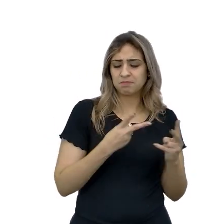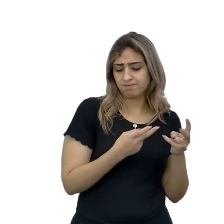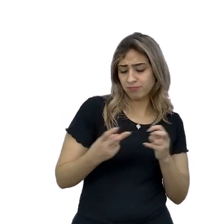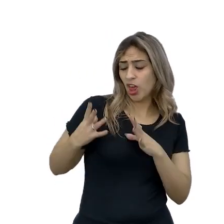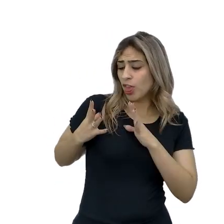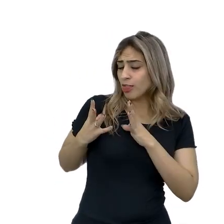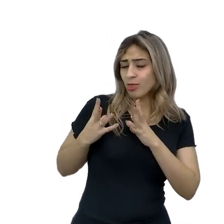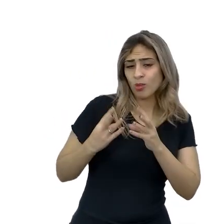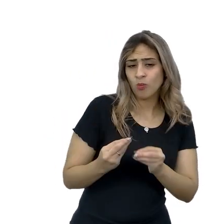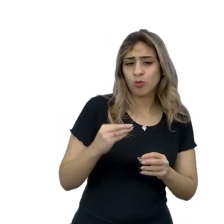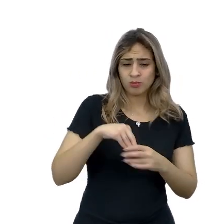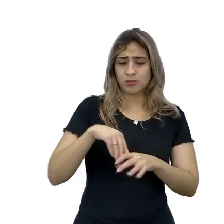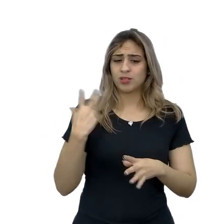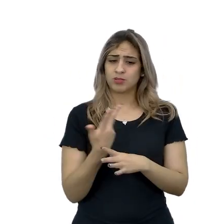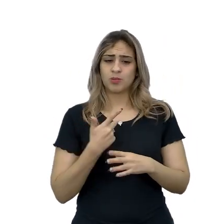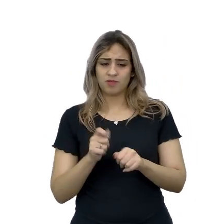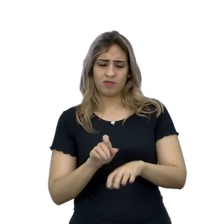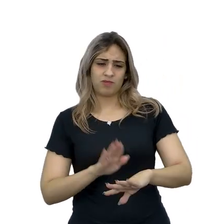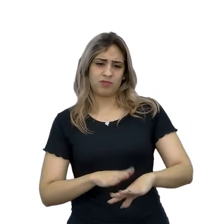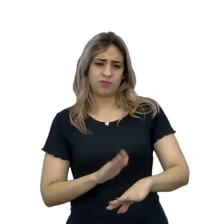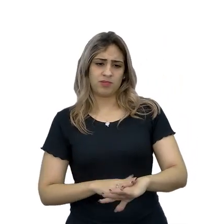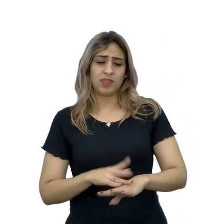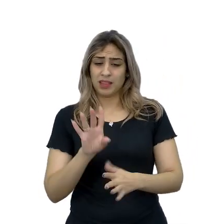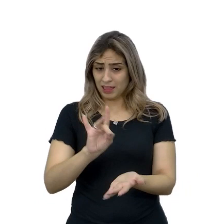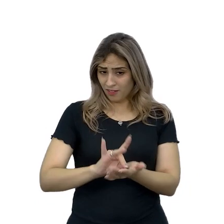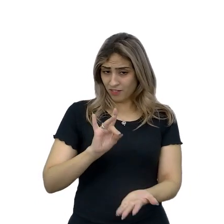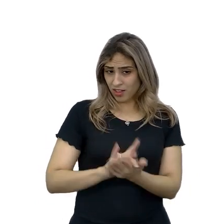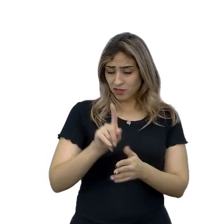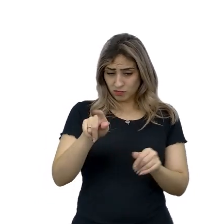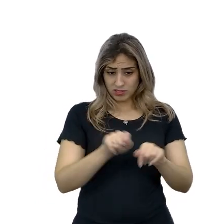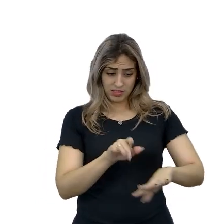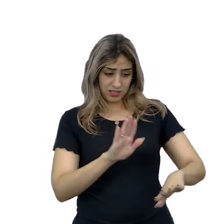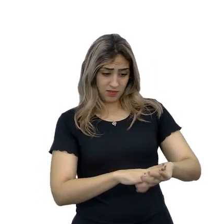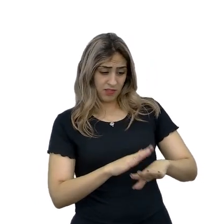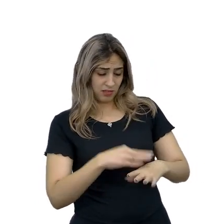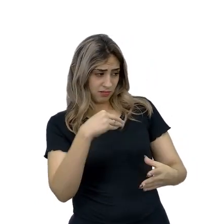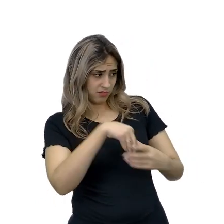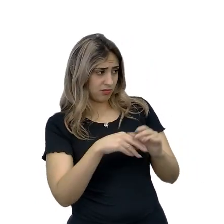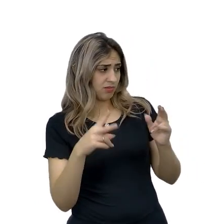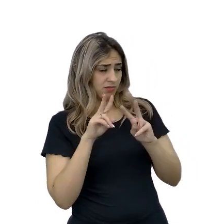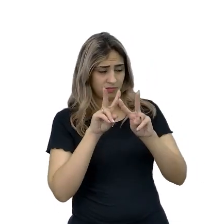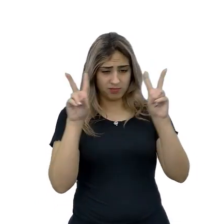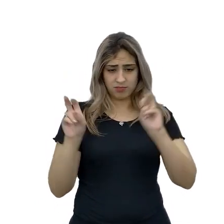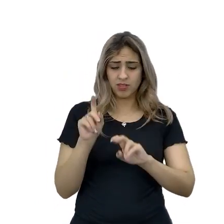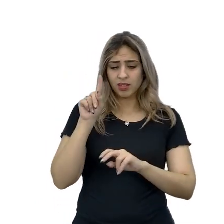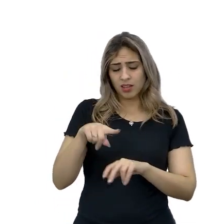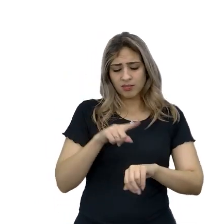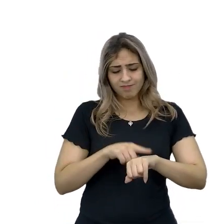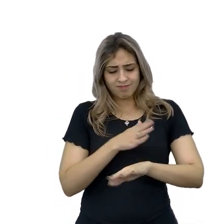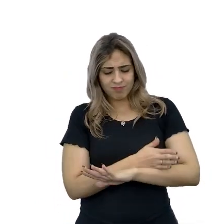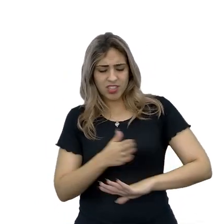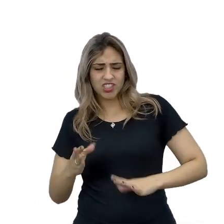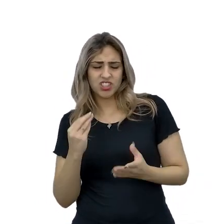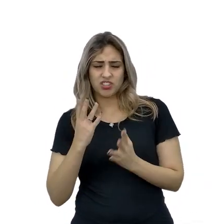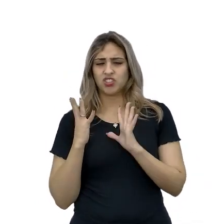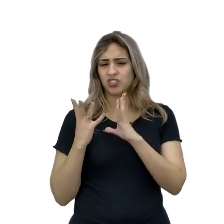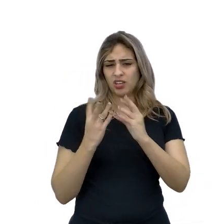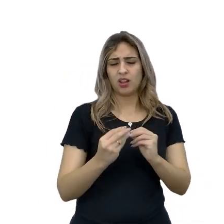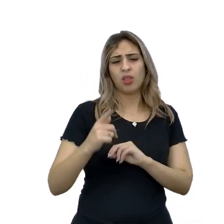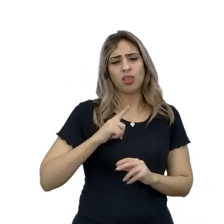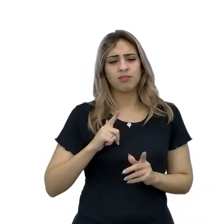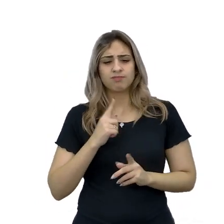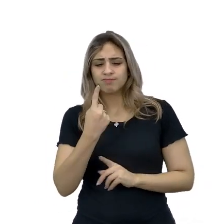conta a turma que nós estamos aplicando, porque, na verdade, quando você faz um item ou uma questão, ela não é um item geral, ela tem uma